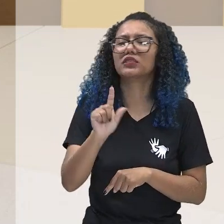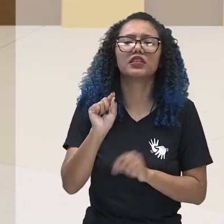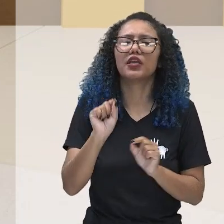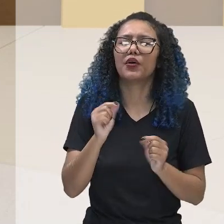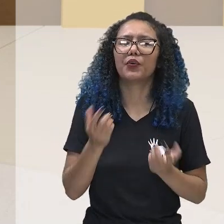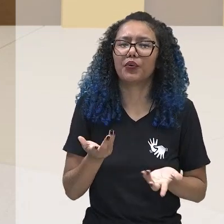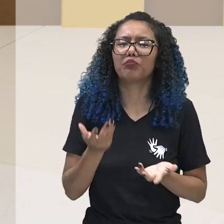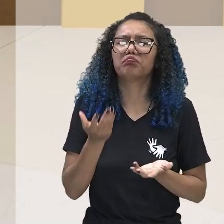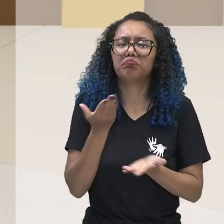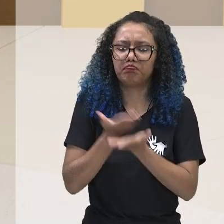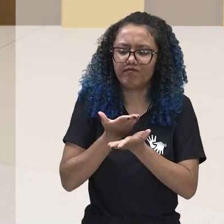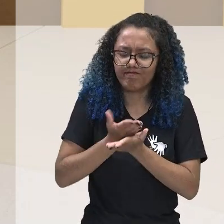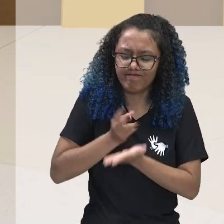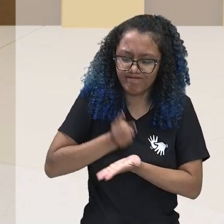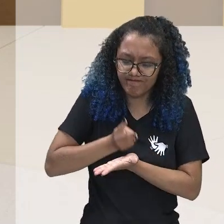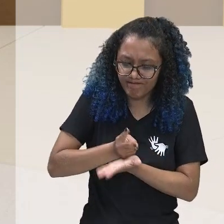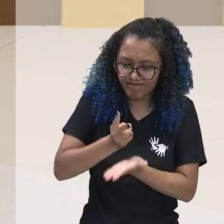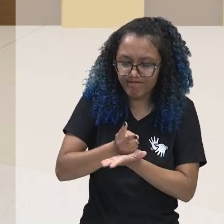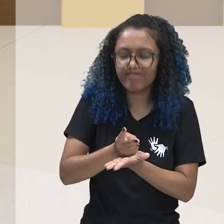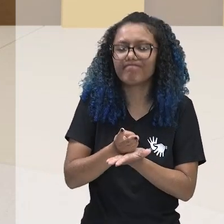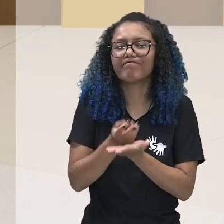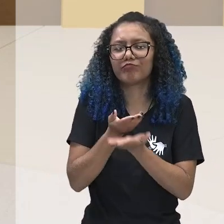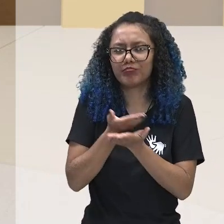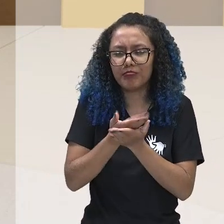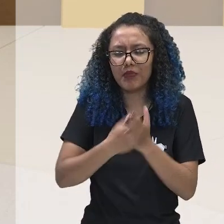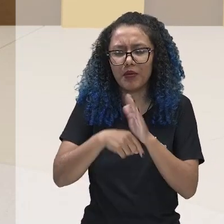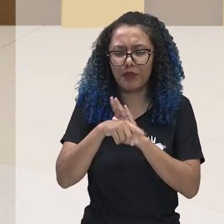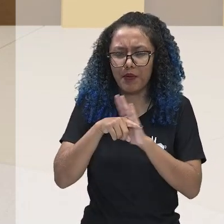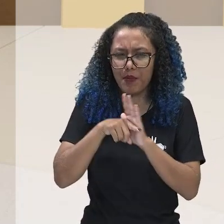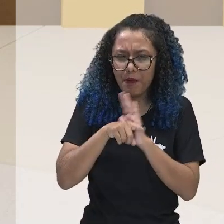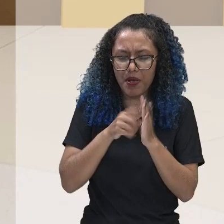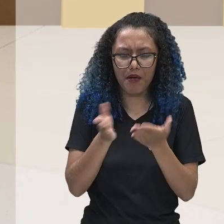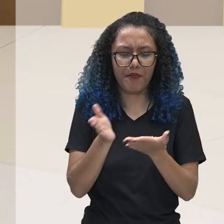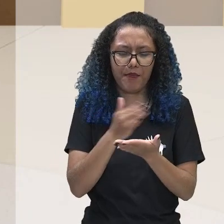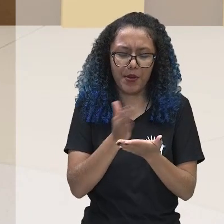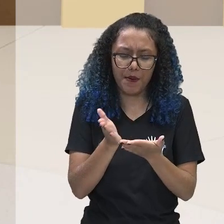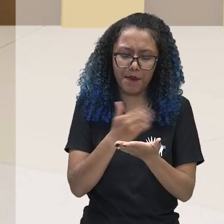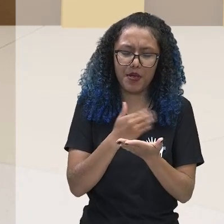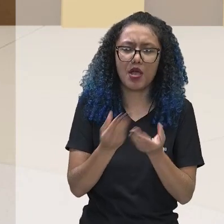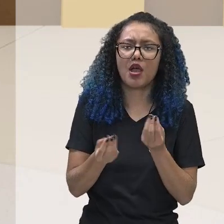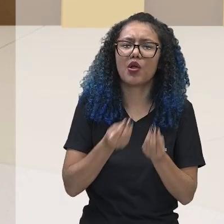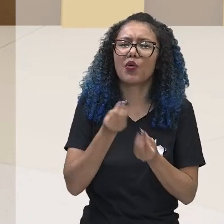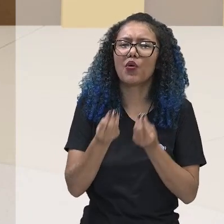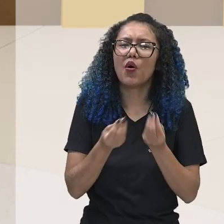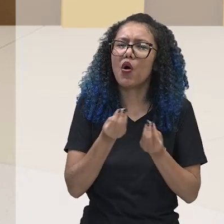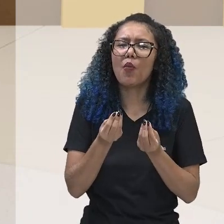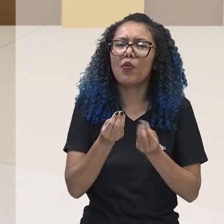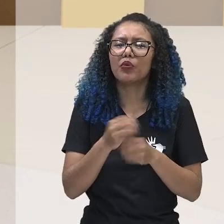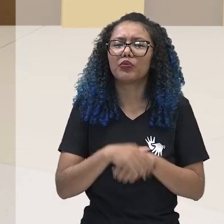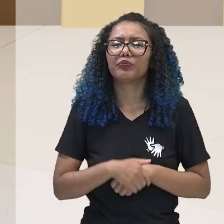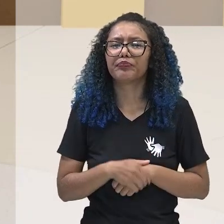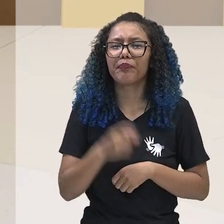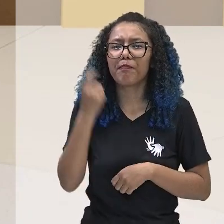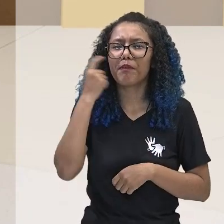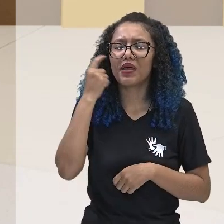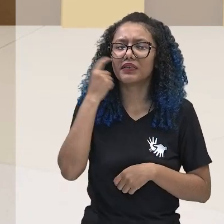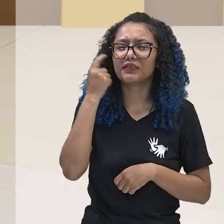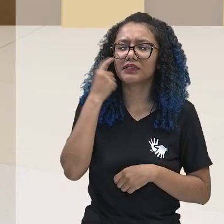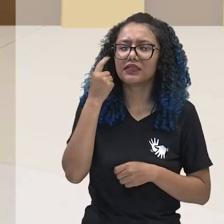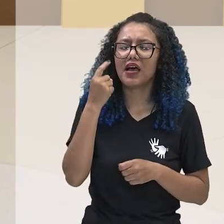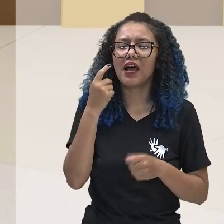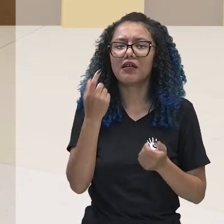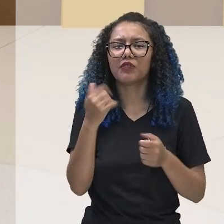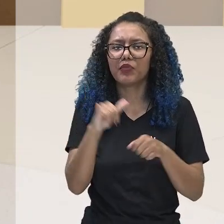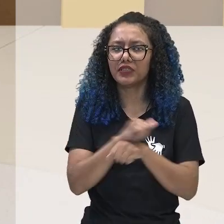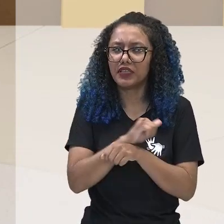continuou estudando, pesquisando ali nos livros como que ele podia fazer algo para mudar a história da comunidade